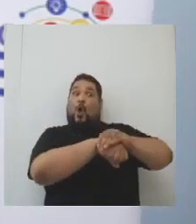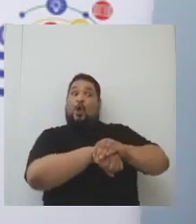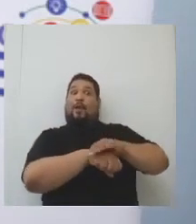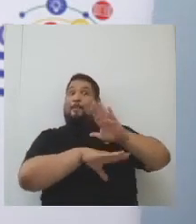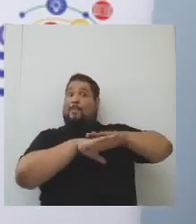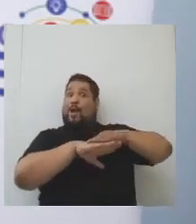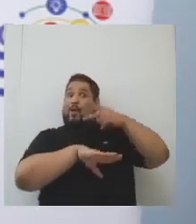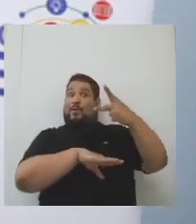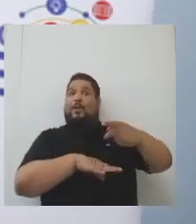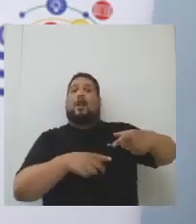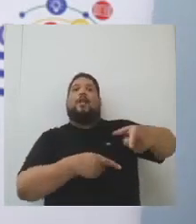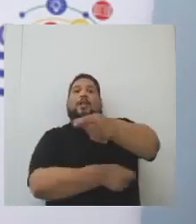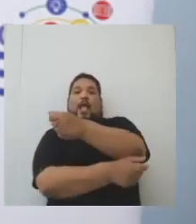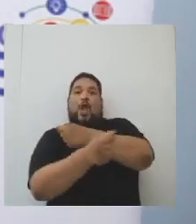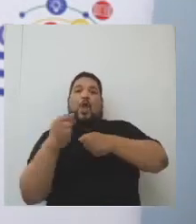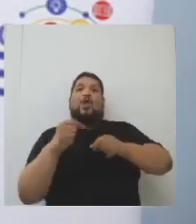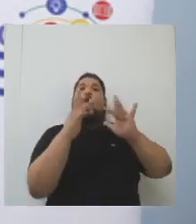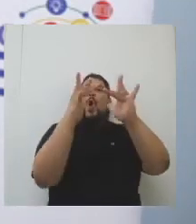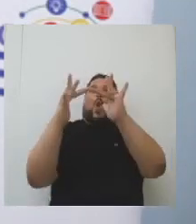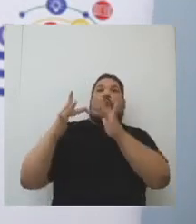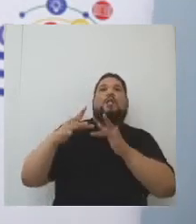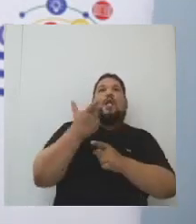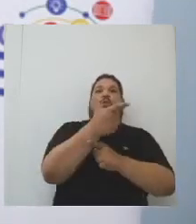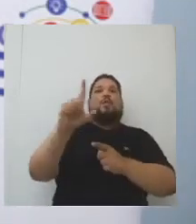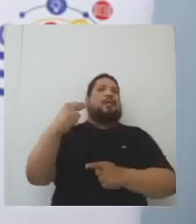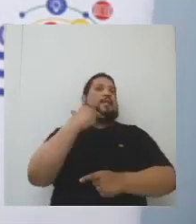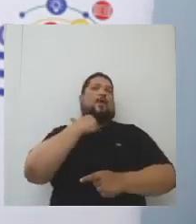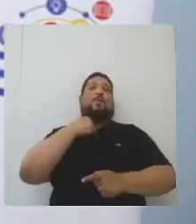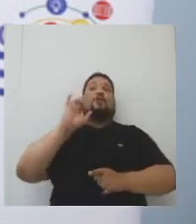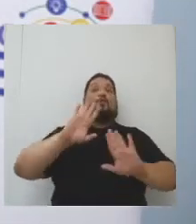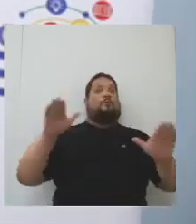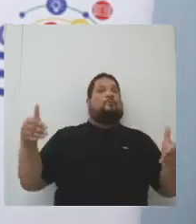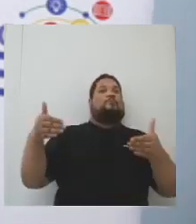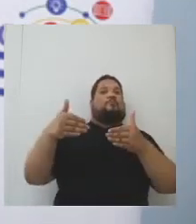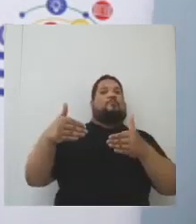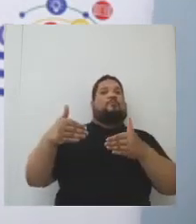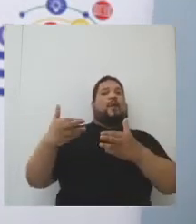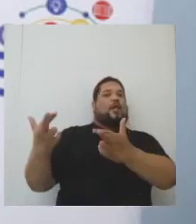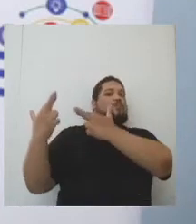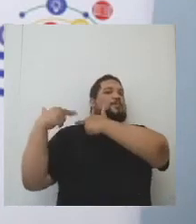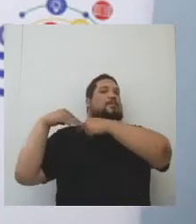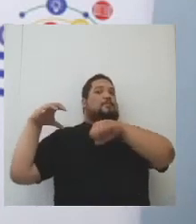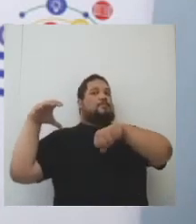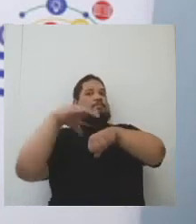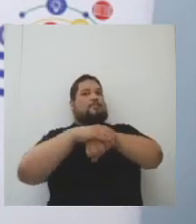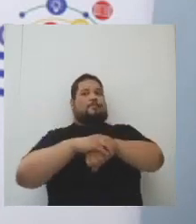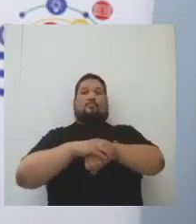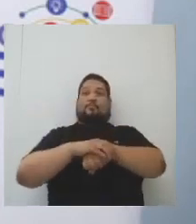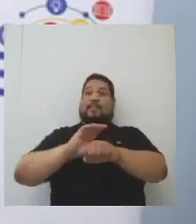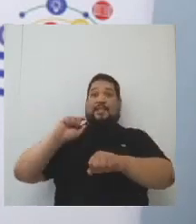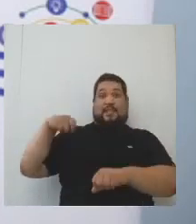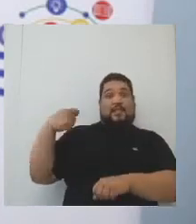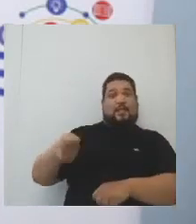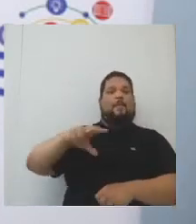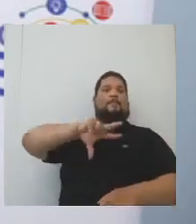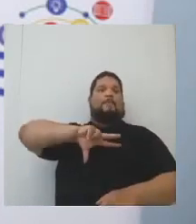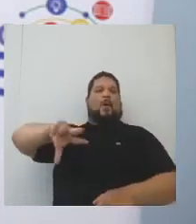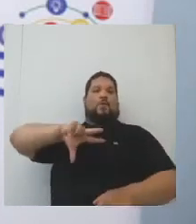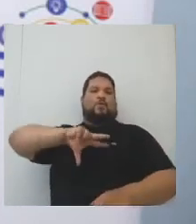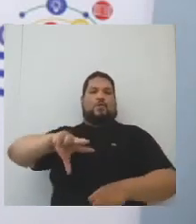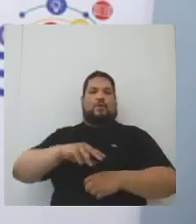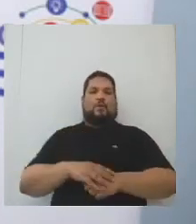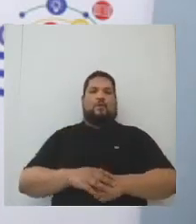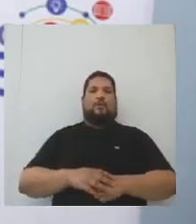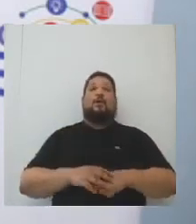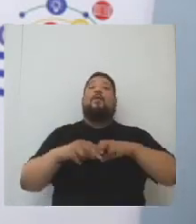poderia comercializar com outra nação, a não ser com a sua metrópole, a não ser contra, nesse caso, Portugal. E aí,